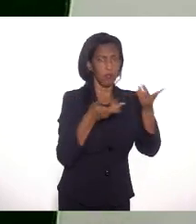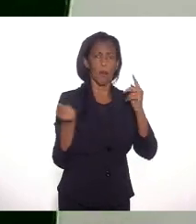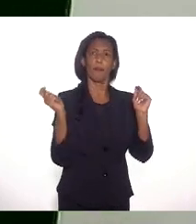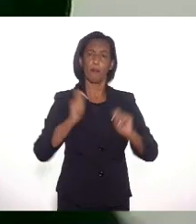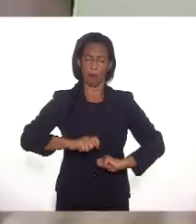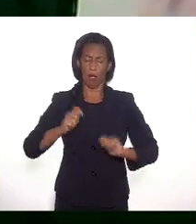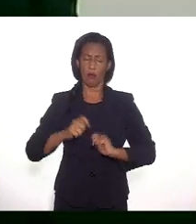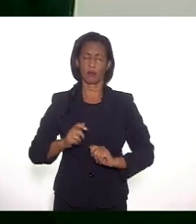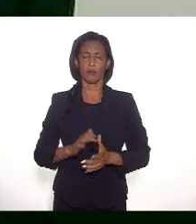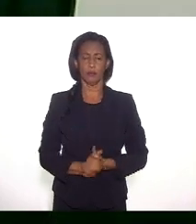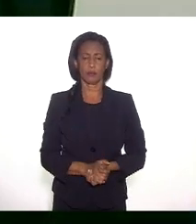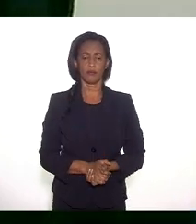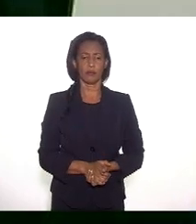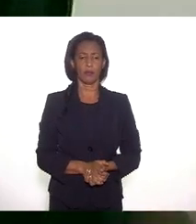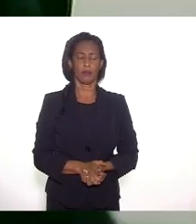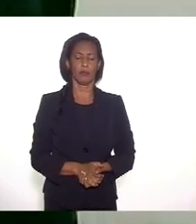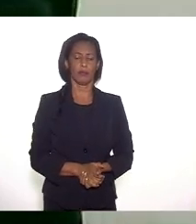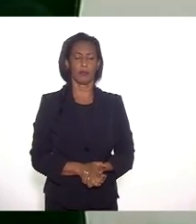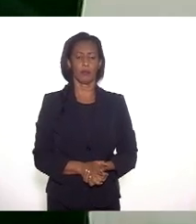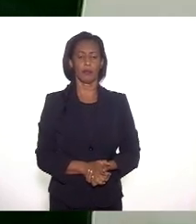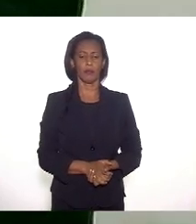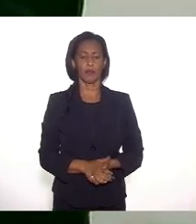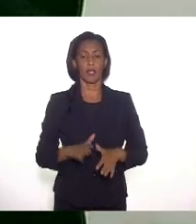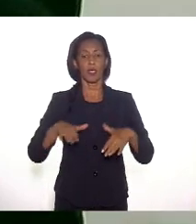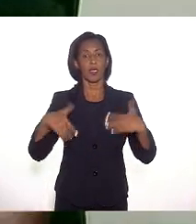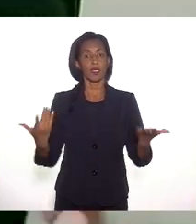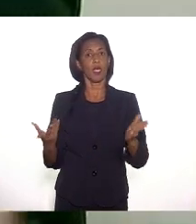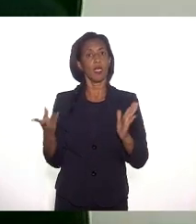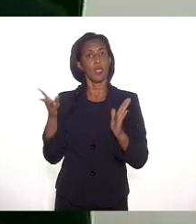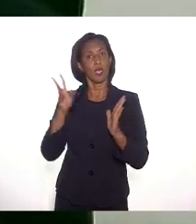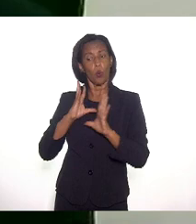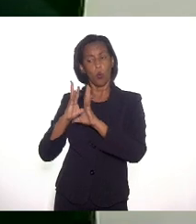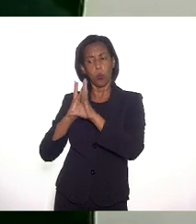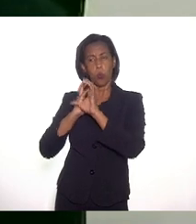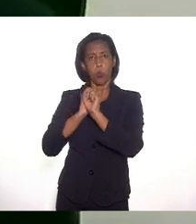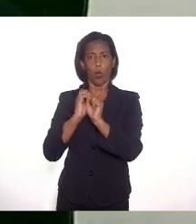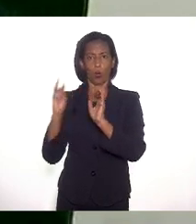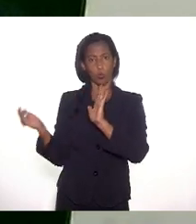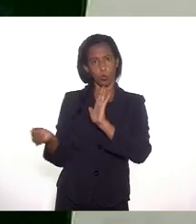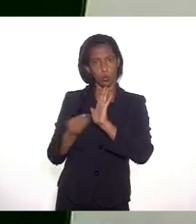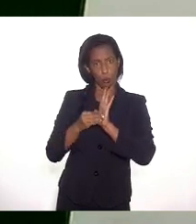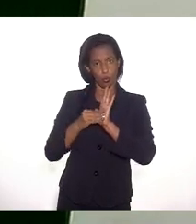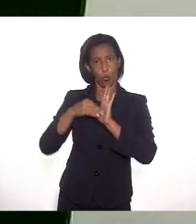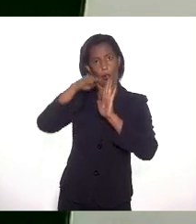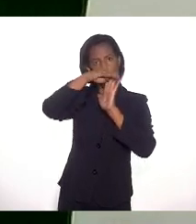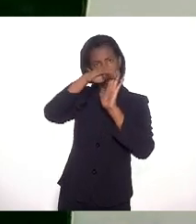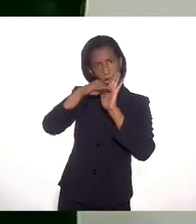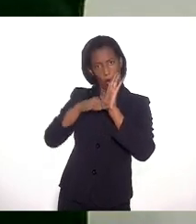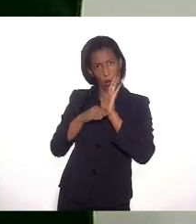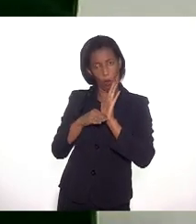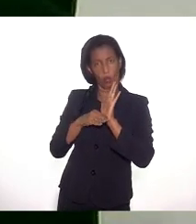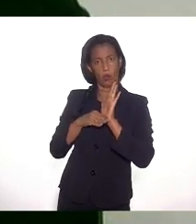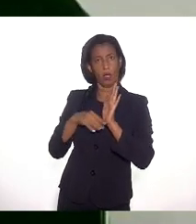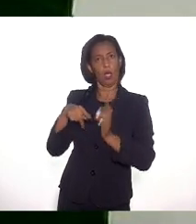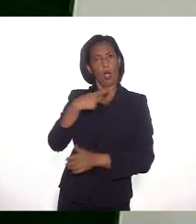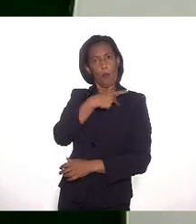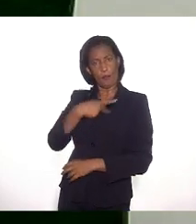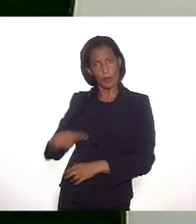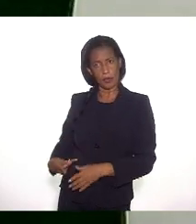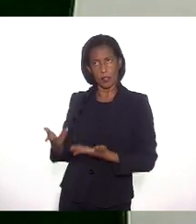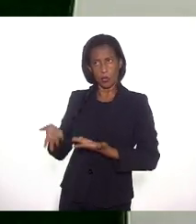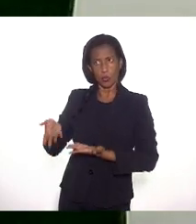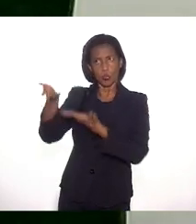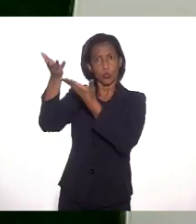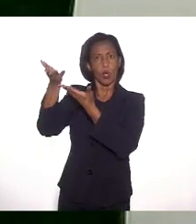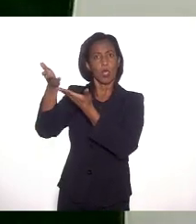coautores do projeto do deputado Elbert. E aí colocamos tudo isso amanhã, numa questão de ordem ao presidente, para que seja votado dessa maneira